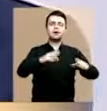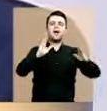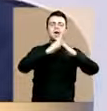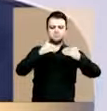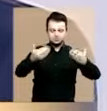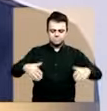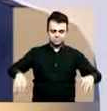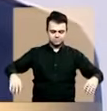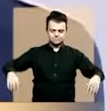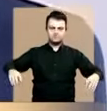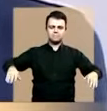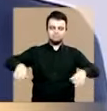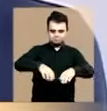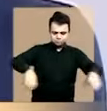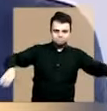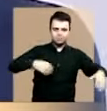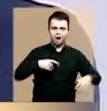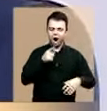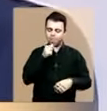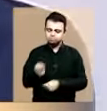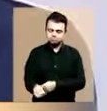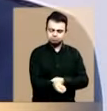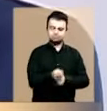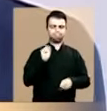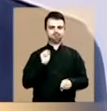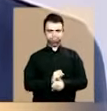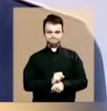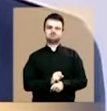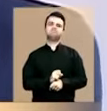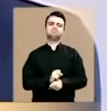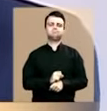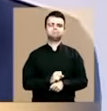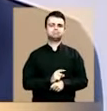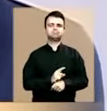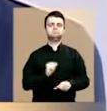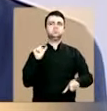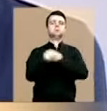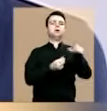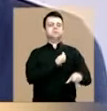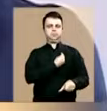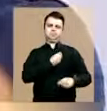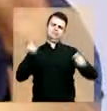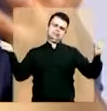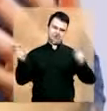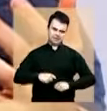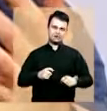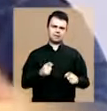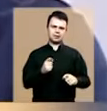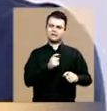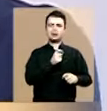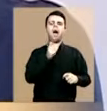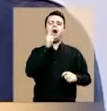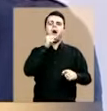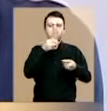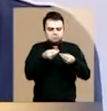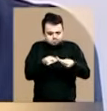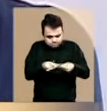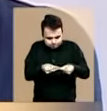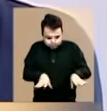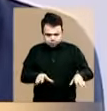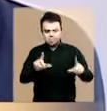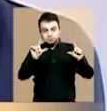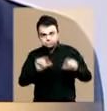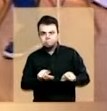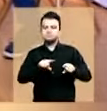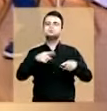vida mais miserável, né? Você vai perder 1 ou 2 segundos que pode mudar o seu consumo de 100 litros a 50